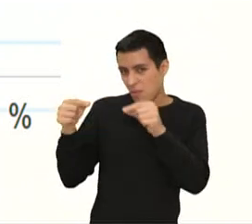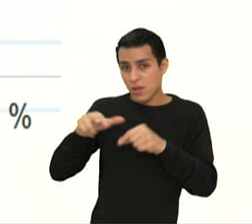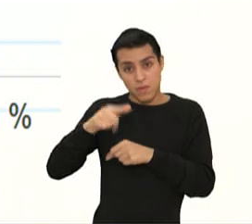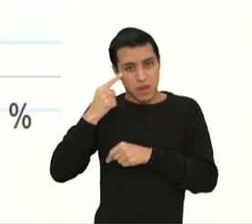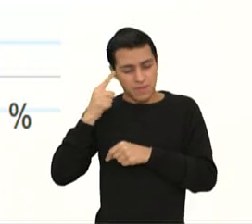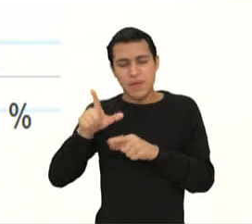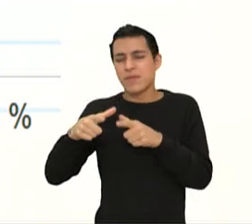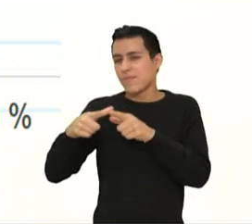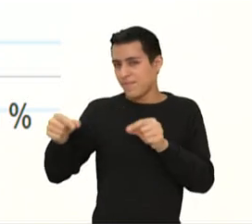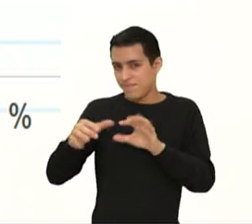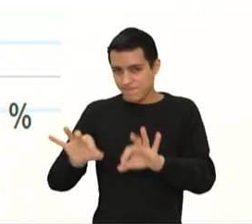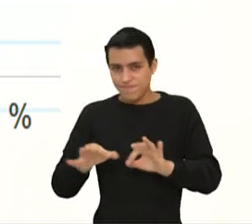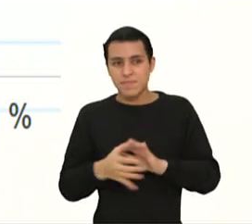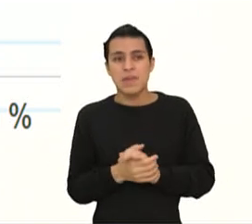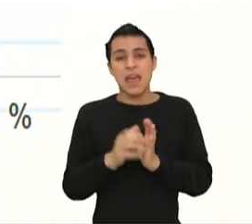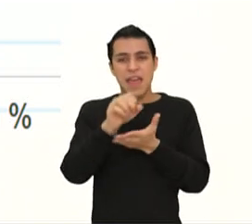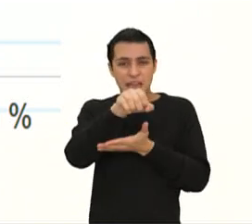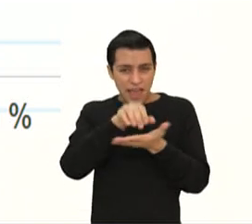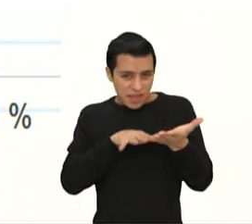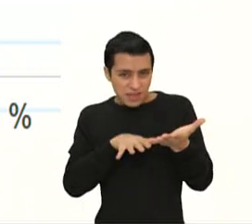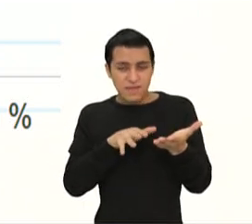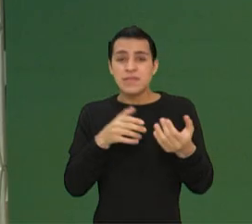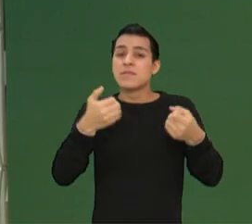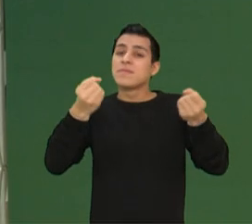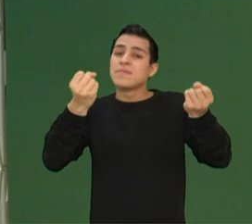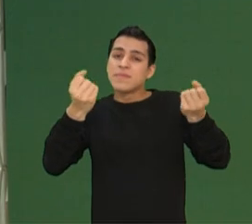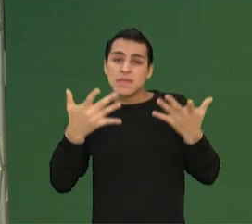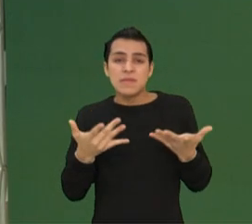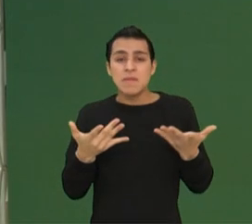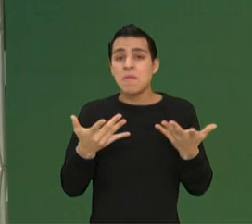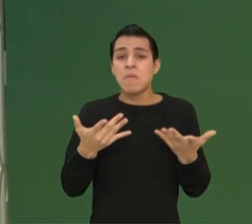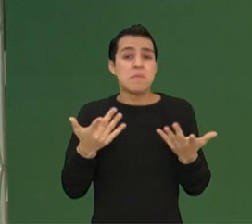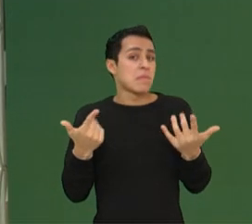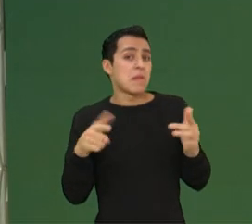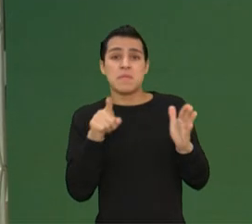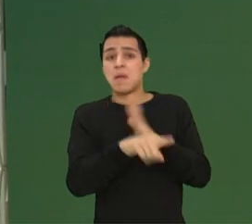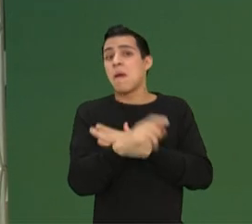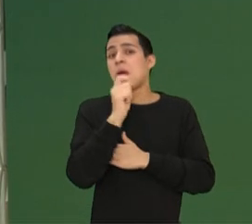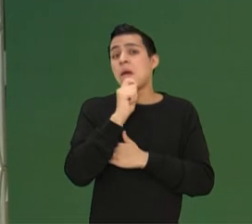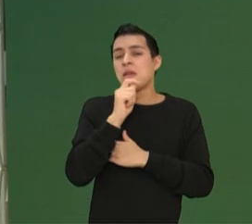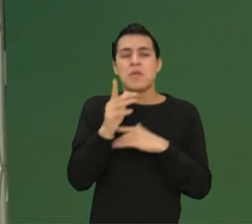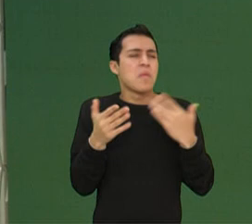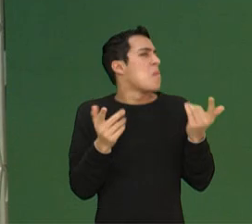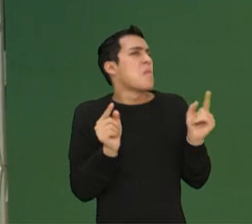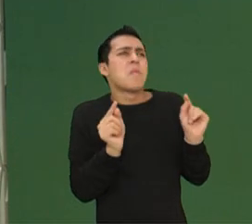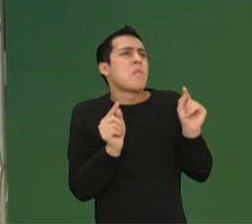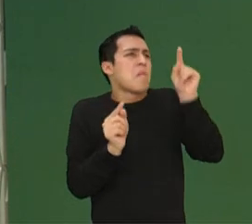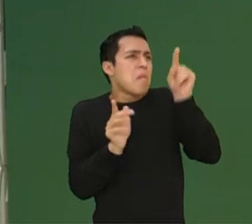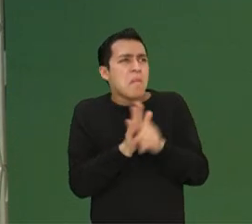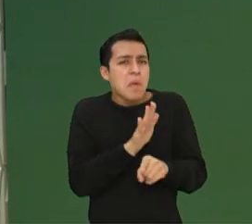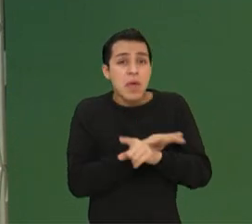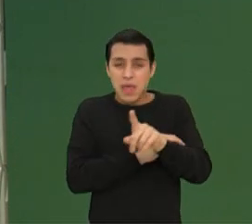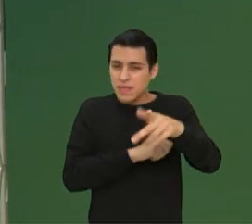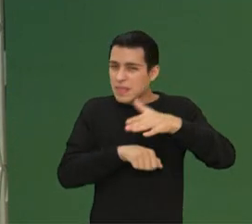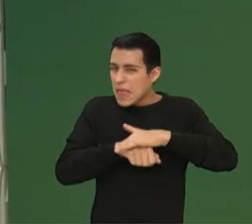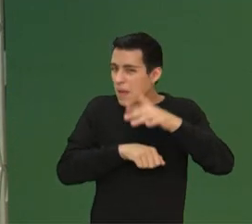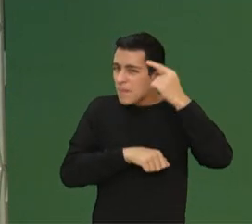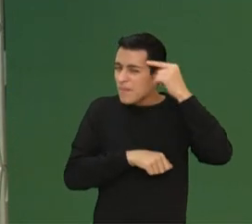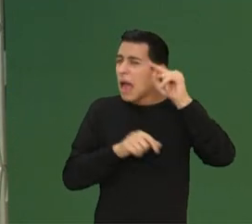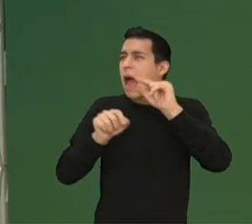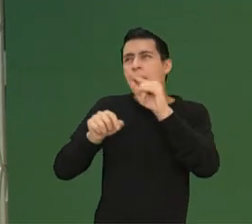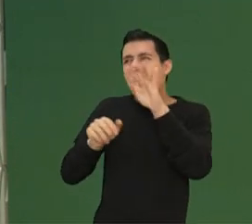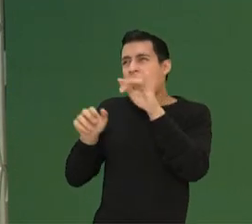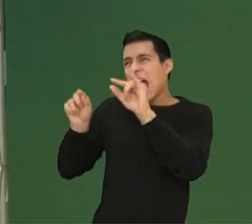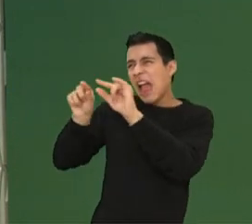diz, nós não temos acesso à pergunta, pelo menos nesse momento, à pergunta dessa enquete. O seu papel é imaginar